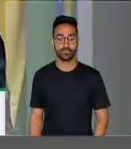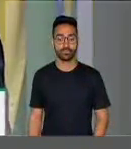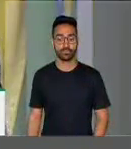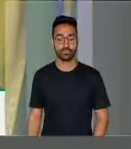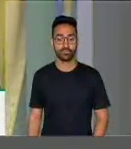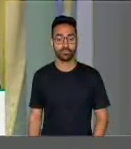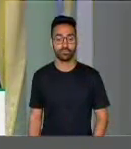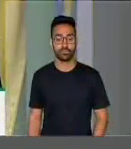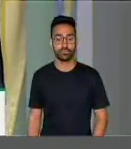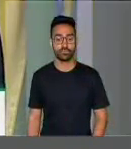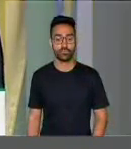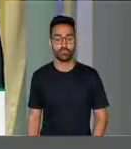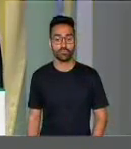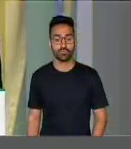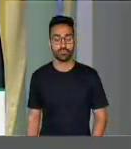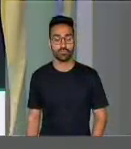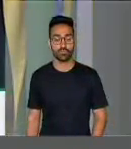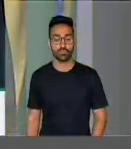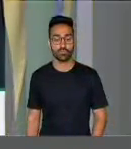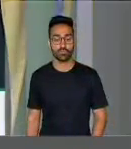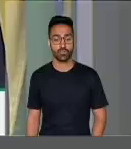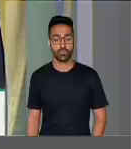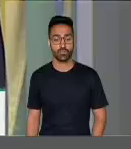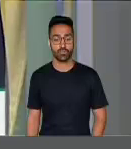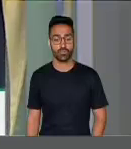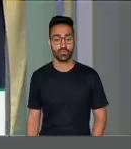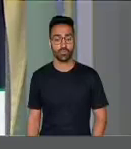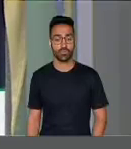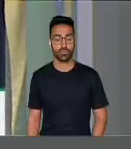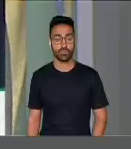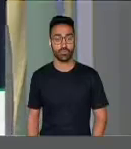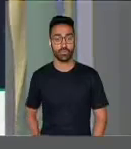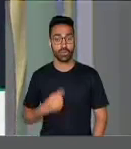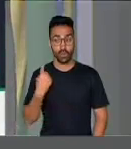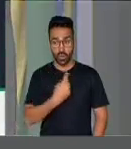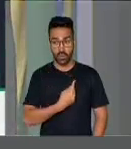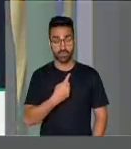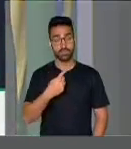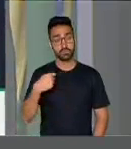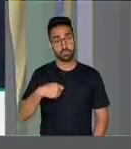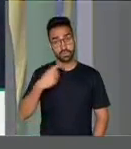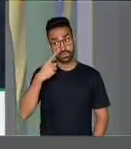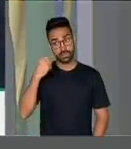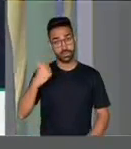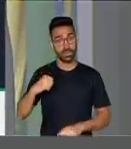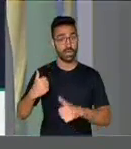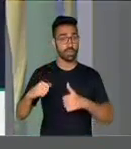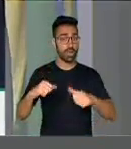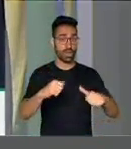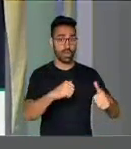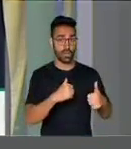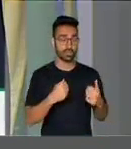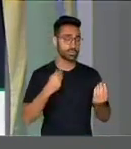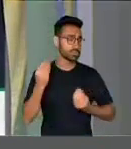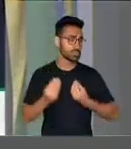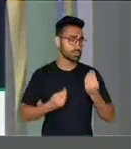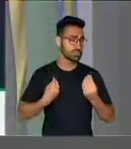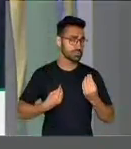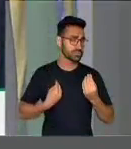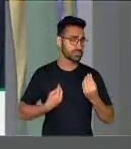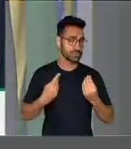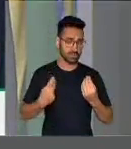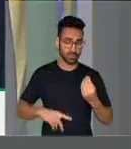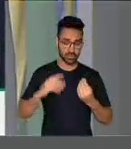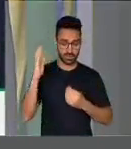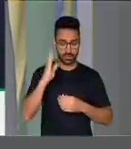caríssima deputada, de que nós temos que fazer uma análise perfeita da situação que o